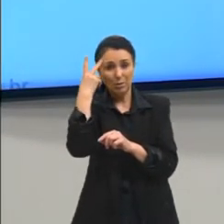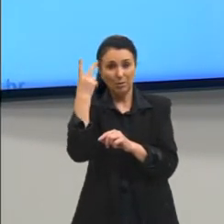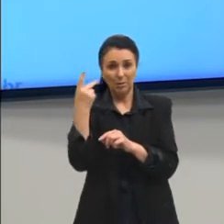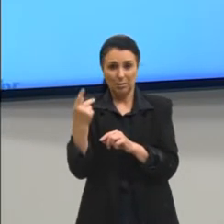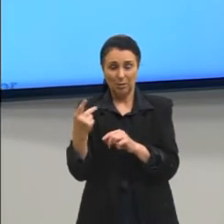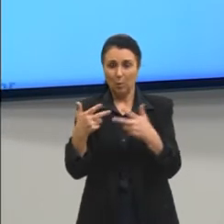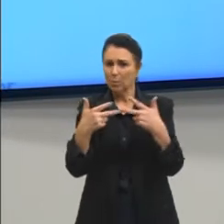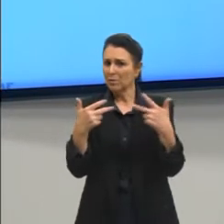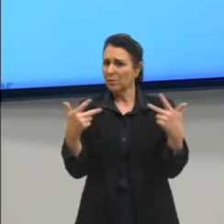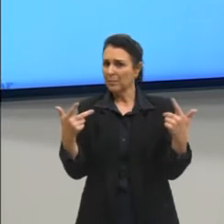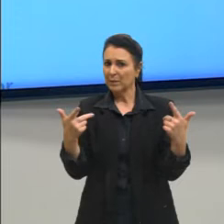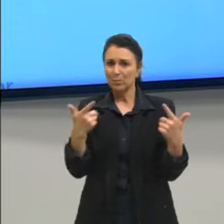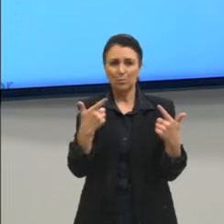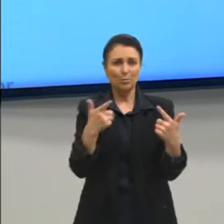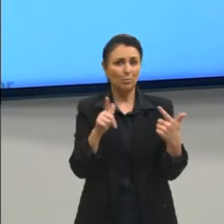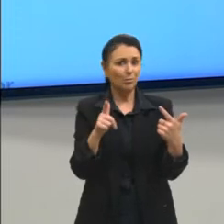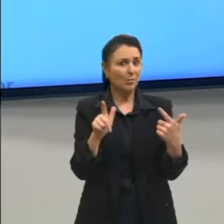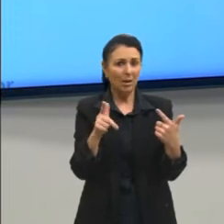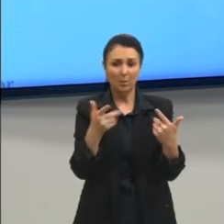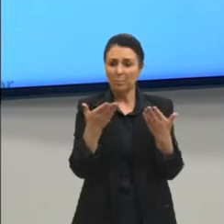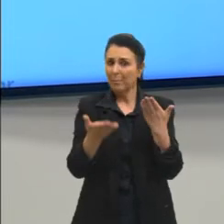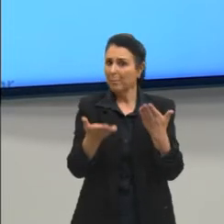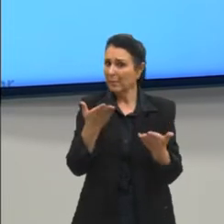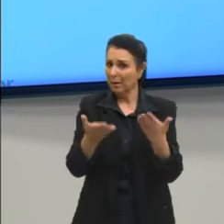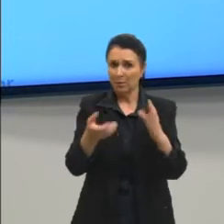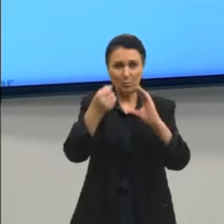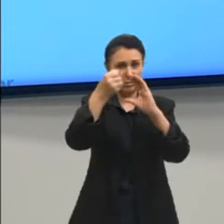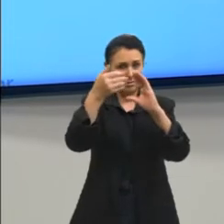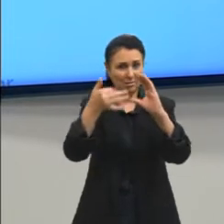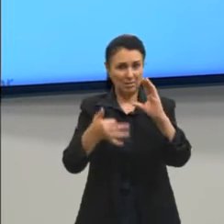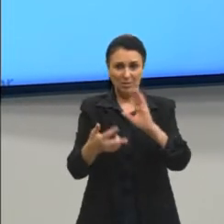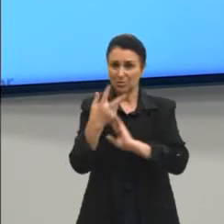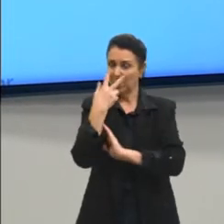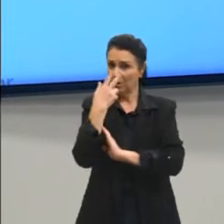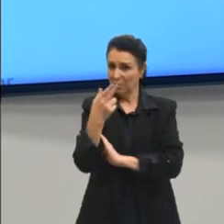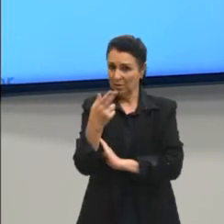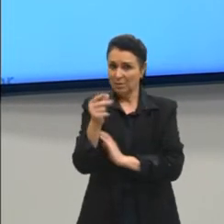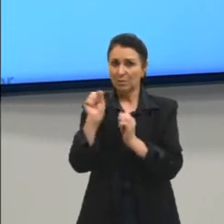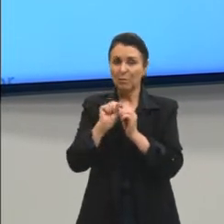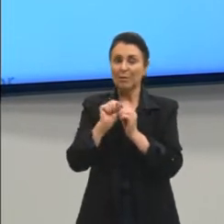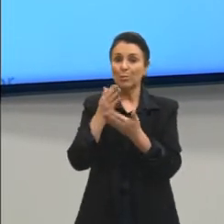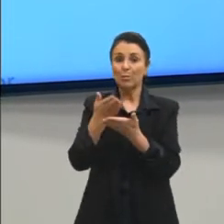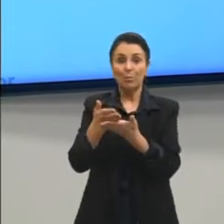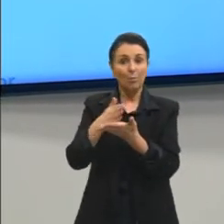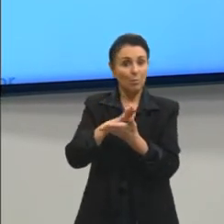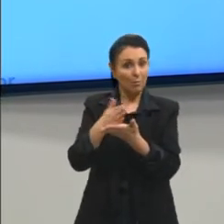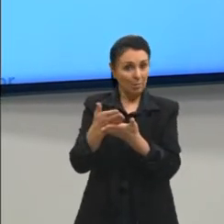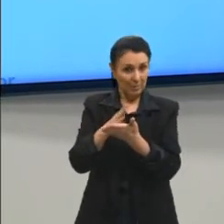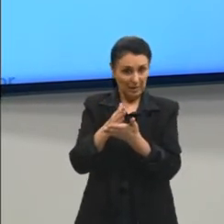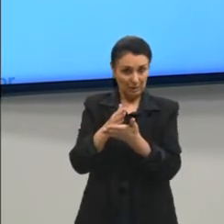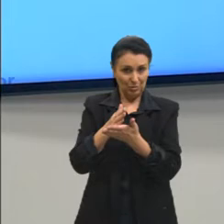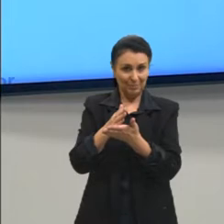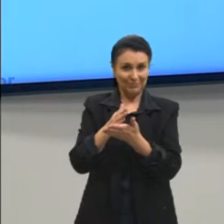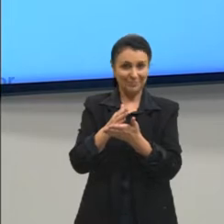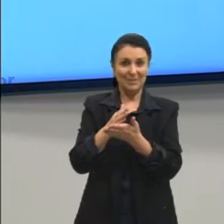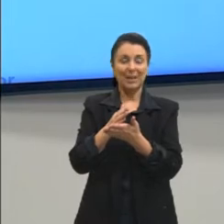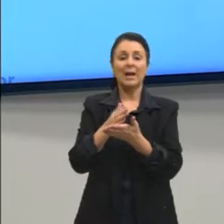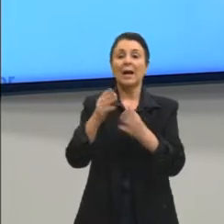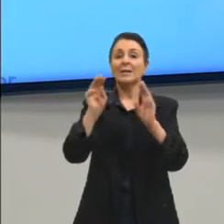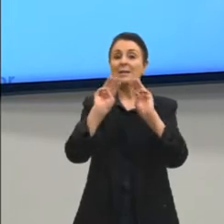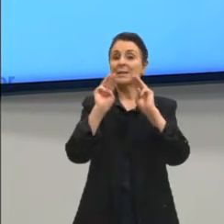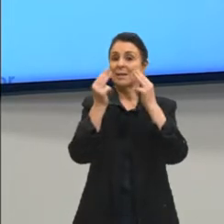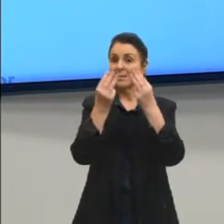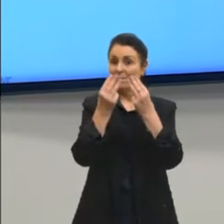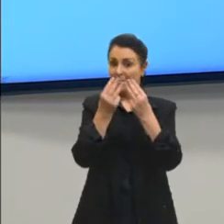elementos nem todos têm o mesmo peso nem todos têm as mesmas características então é feito uma média para ir para a tabela dessas